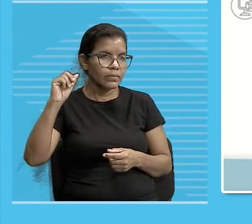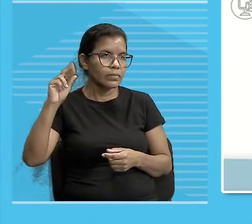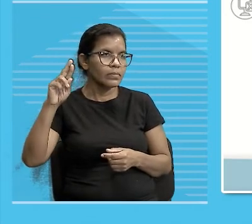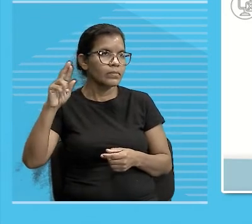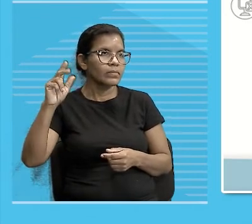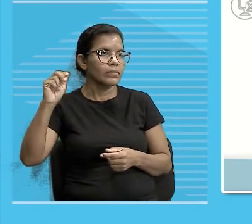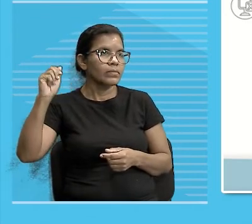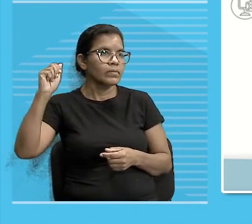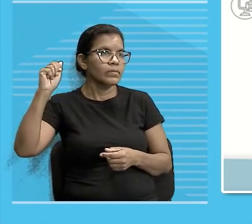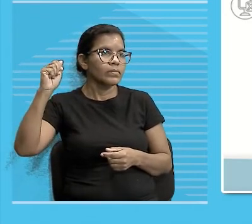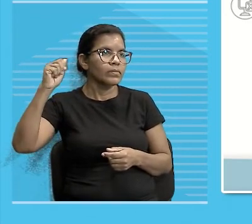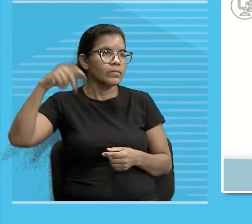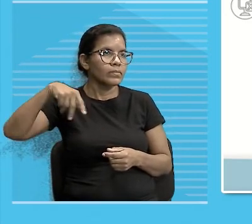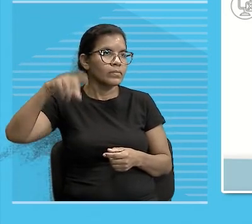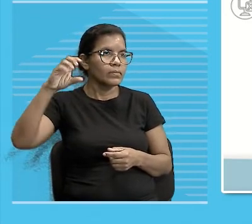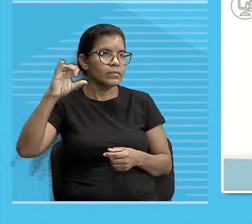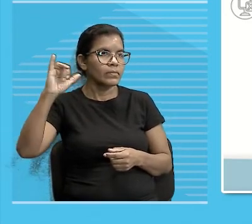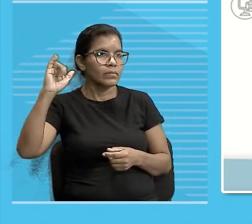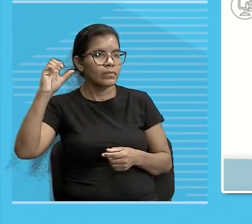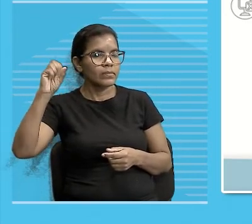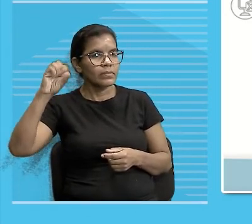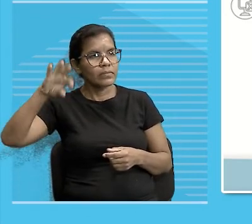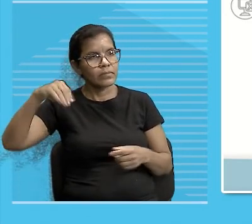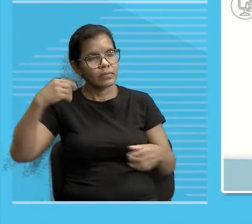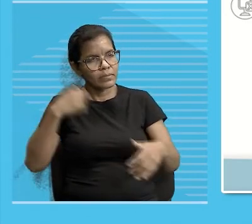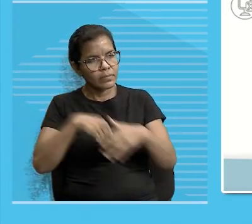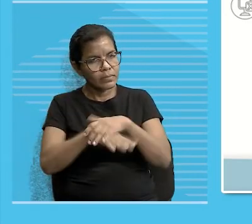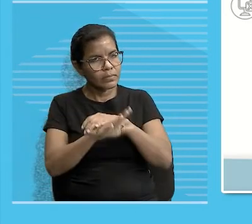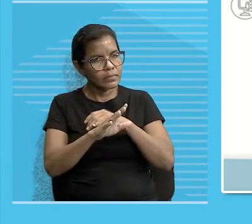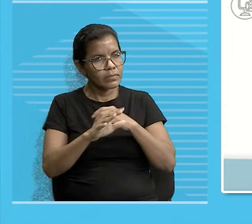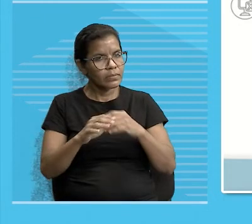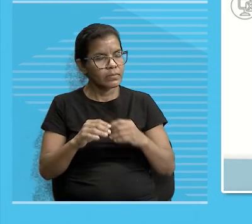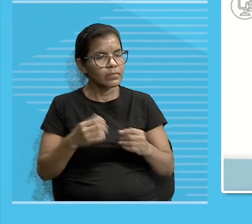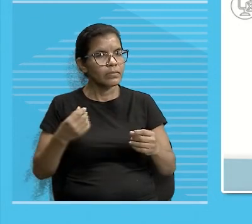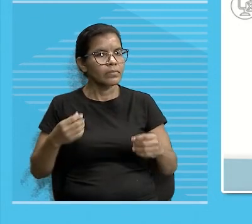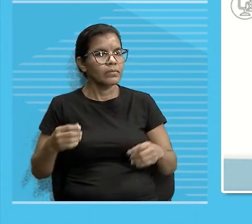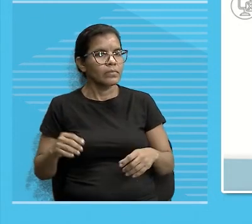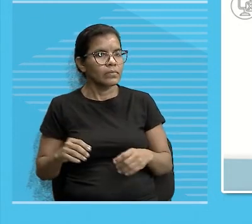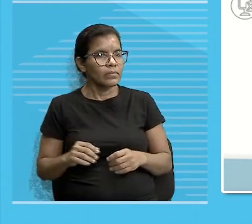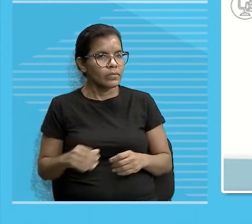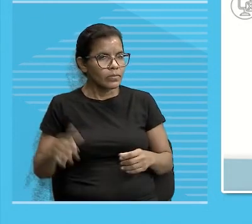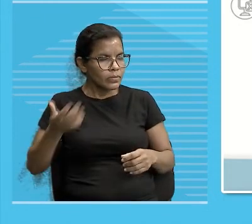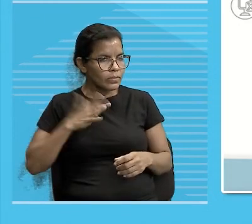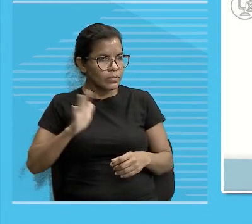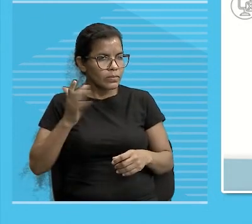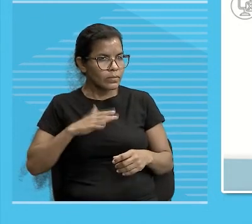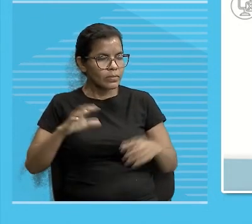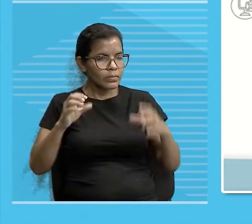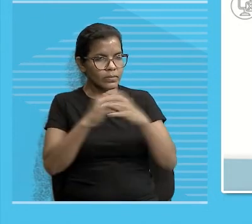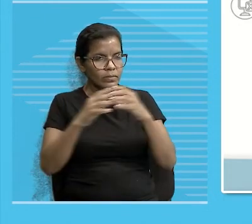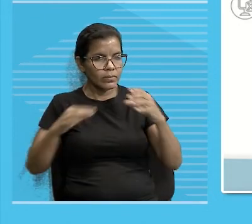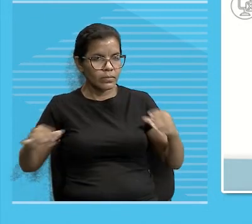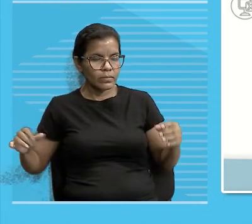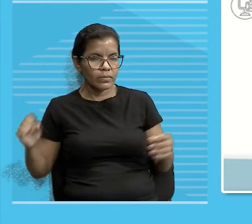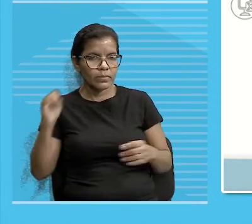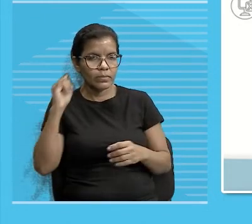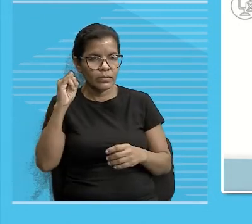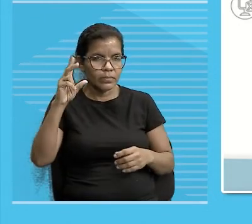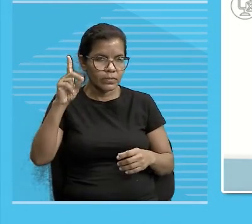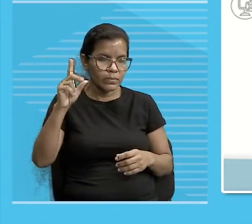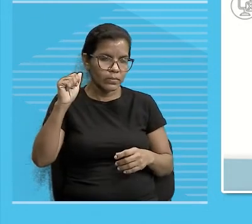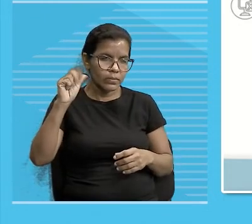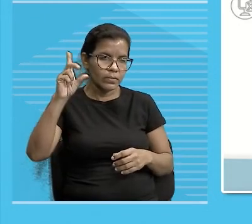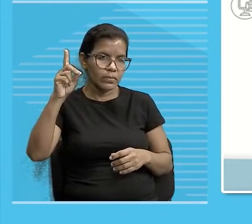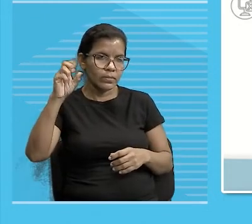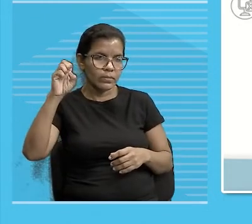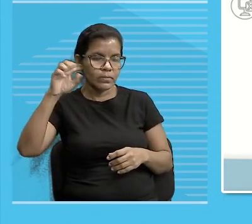relativamente simples, mas olha a parte interna dela. Isso a gente lembra características da Idade Média. Na Idade